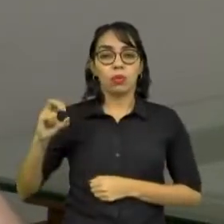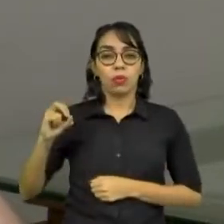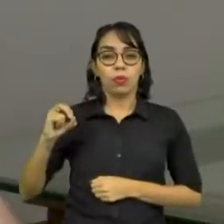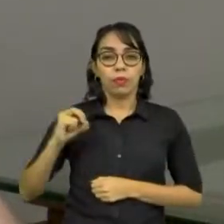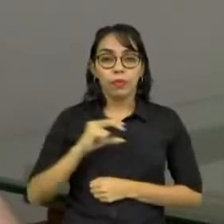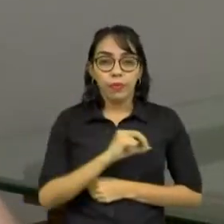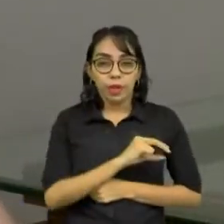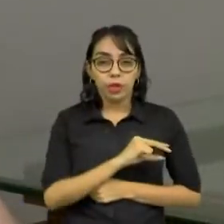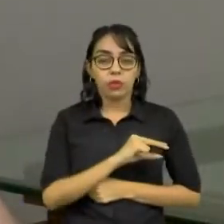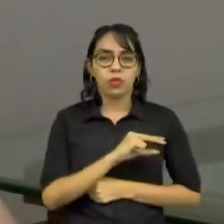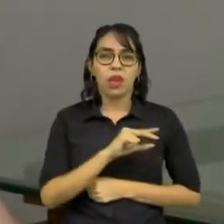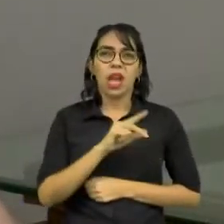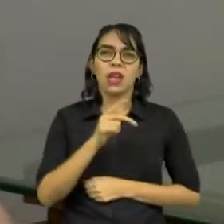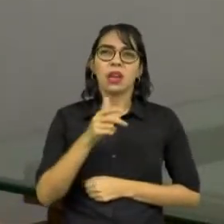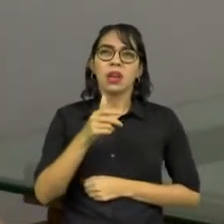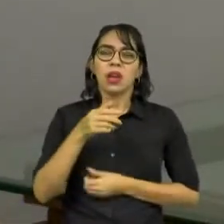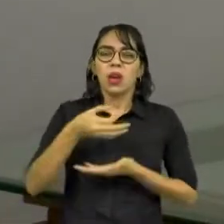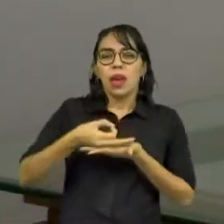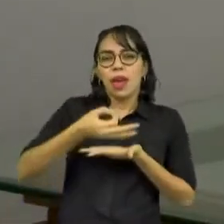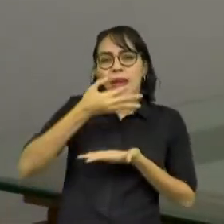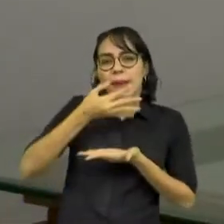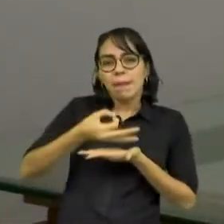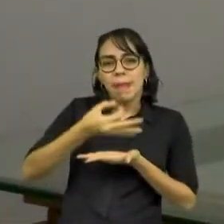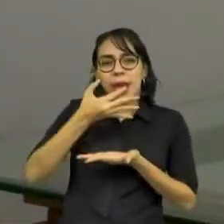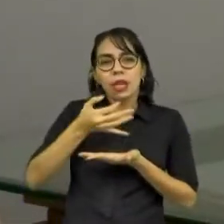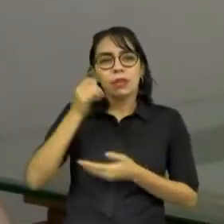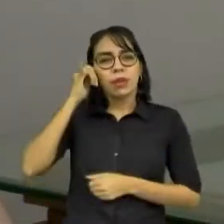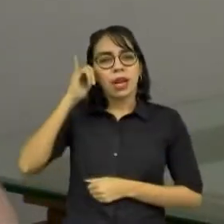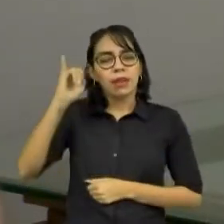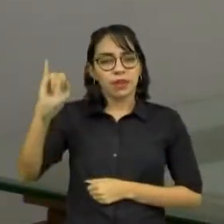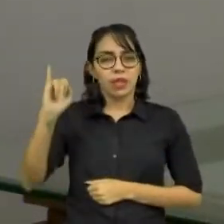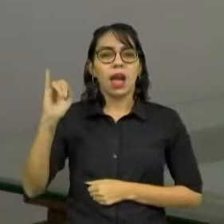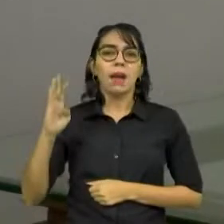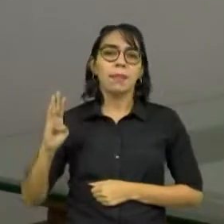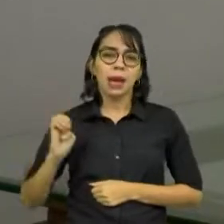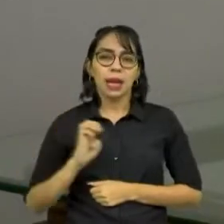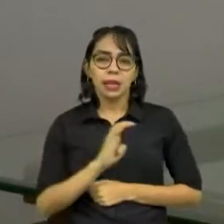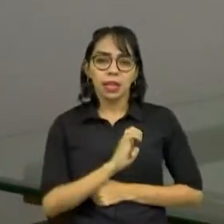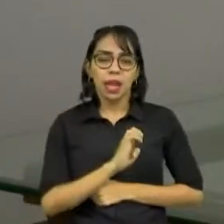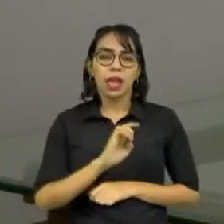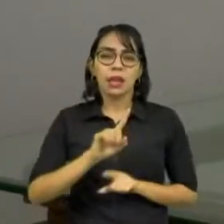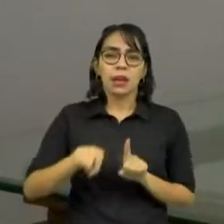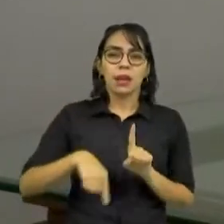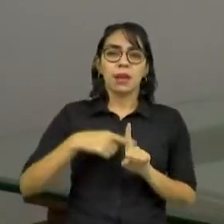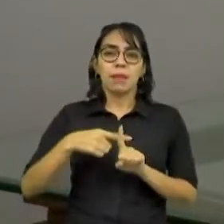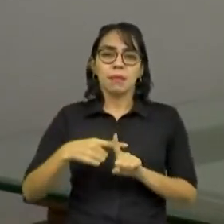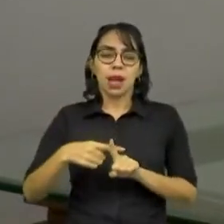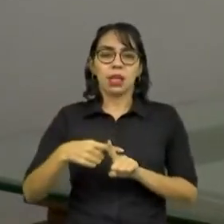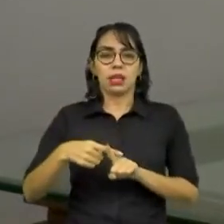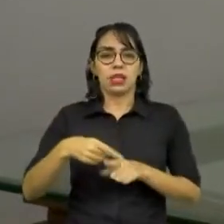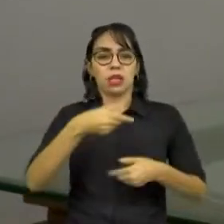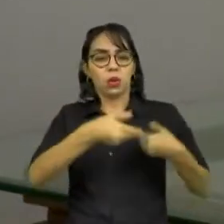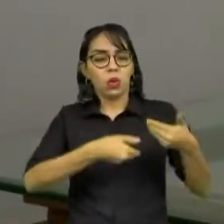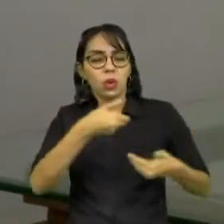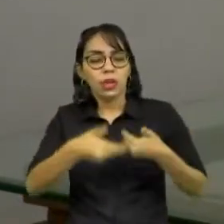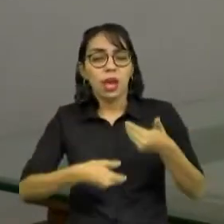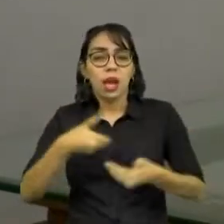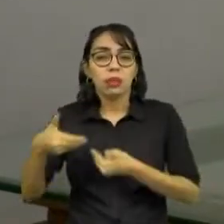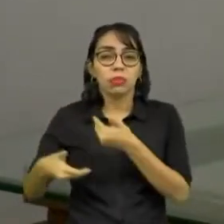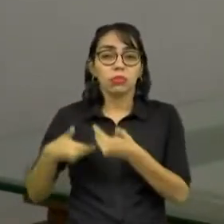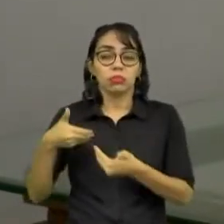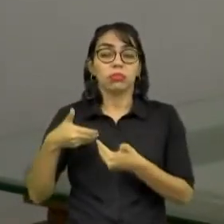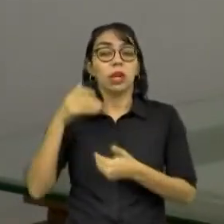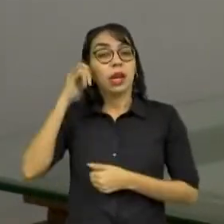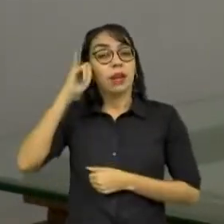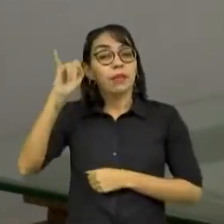preventivamente eu tomei antibiótico intravenoso e mais alguma pomada, um unguento, alguma coisa, para poder diminuir a coceira